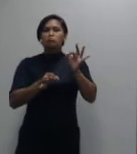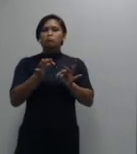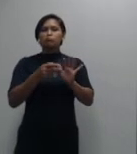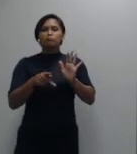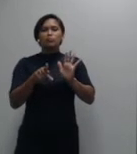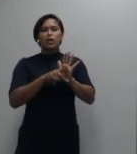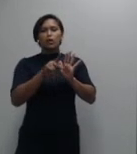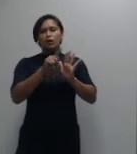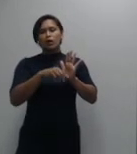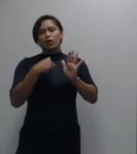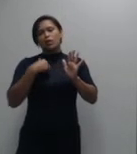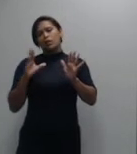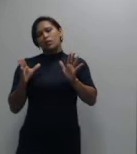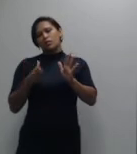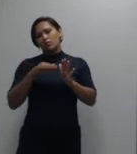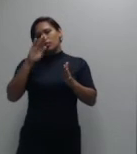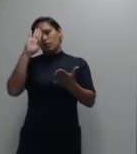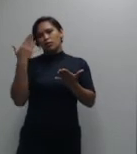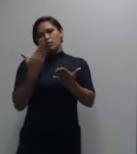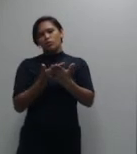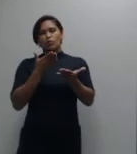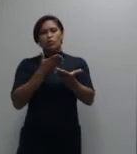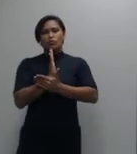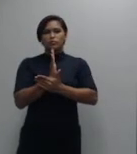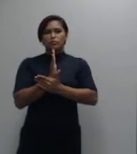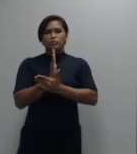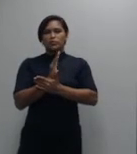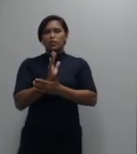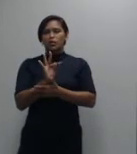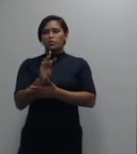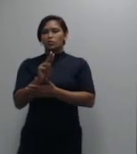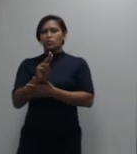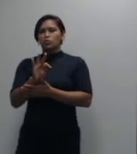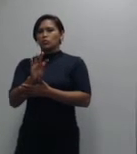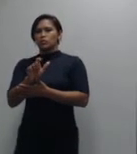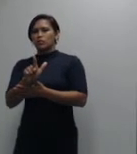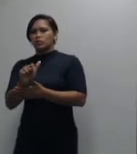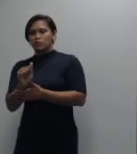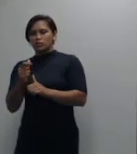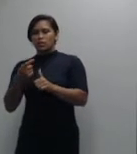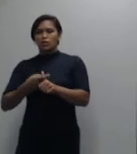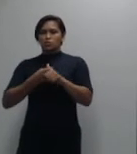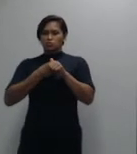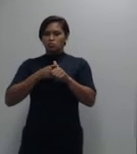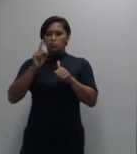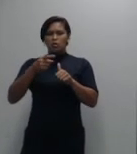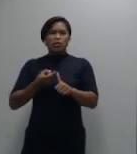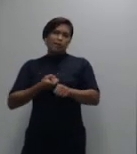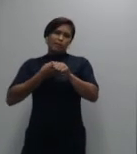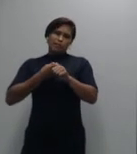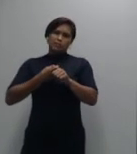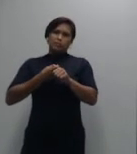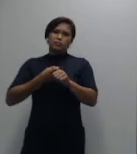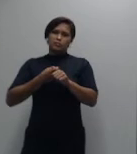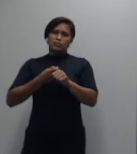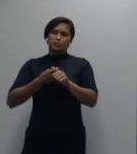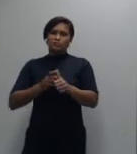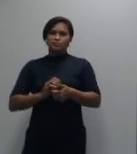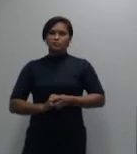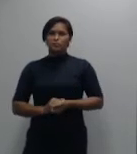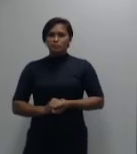da Conceição da tutela extensible da suspensão da segurança